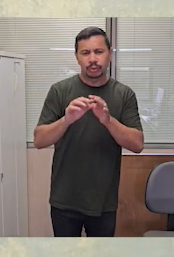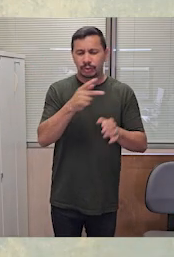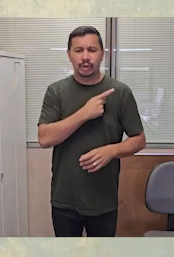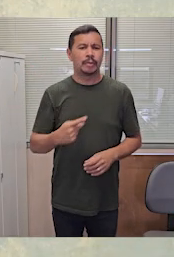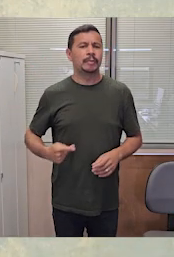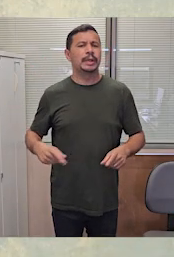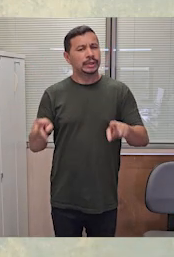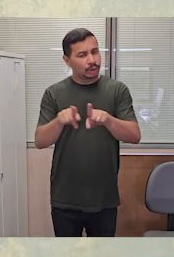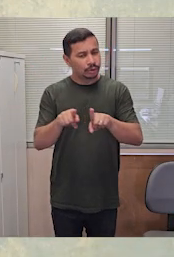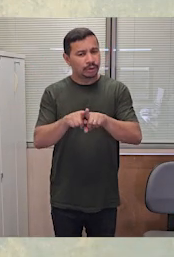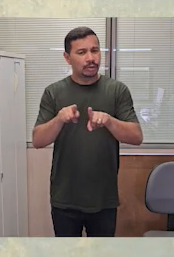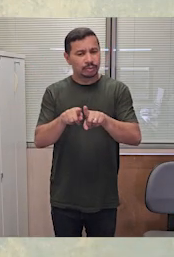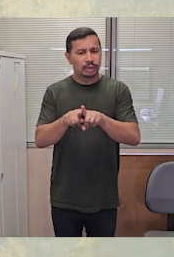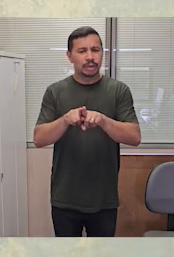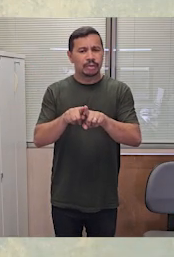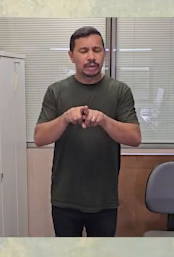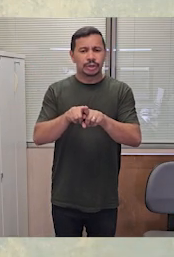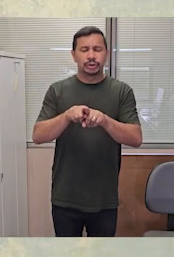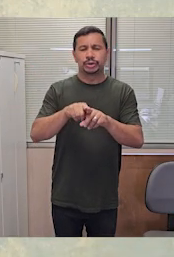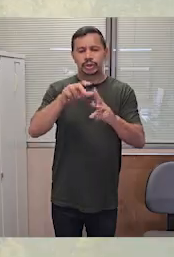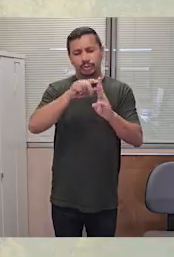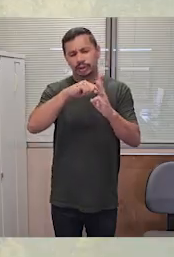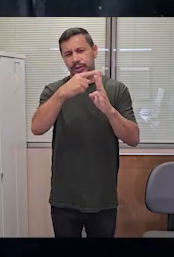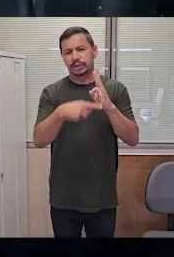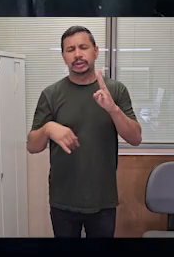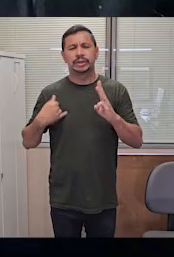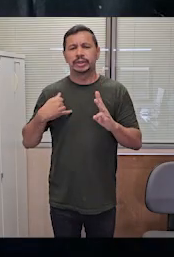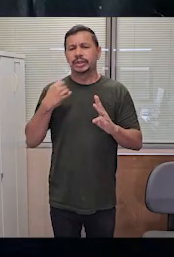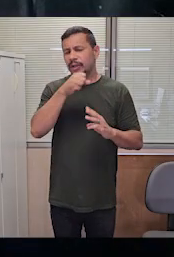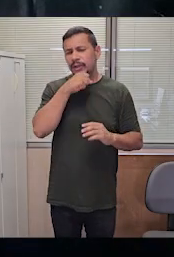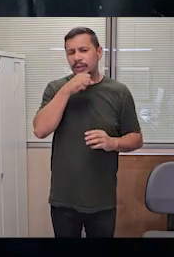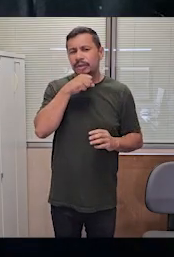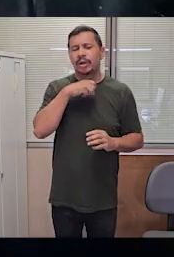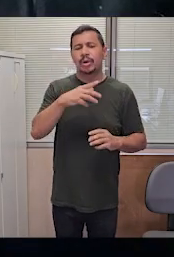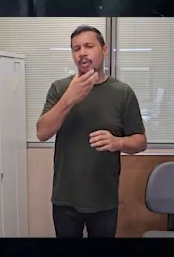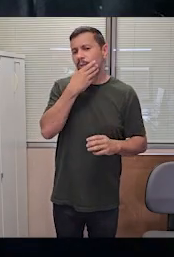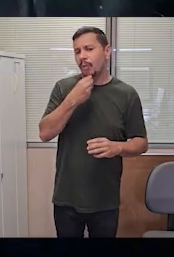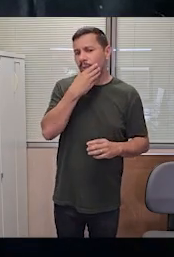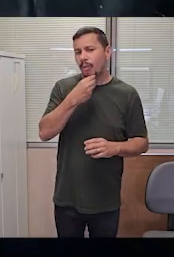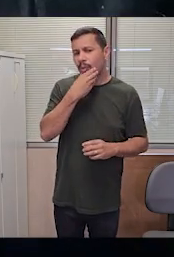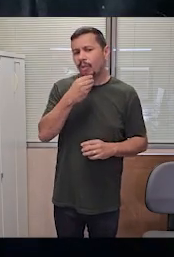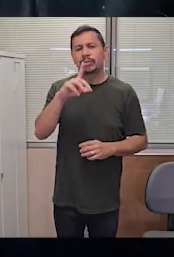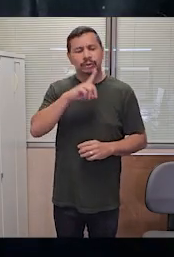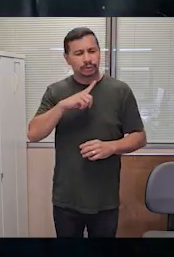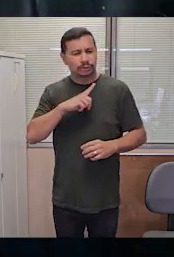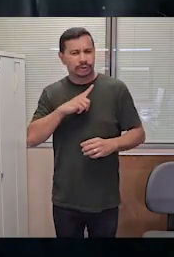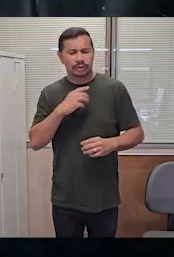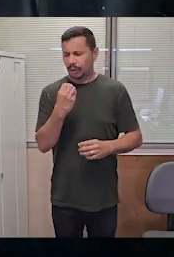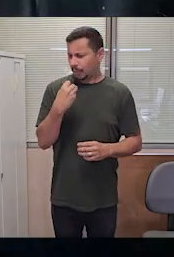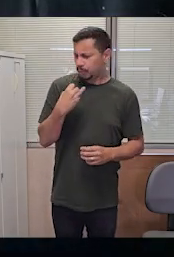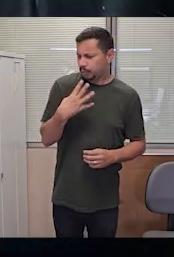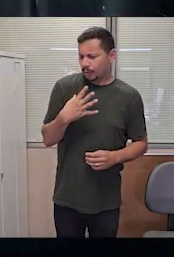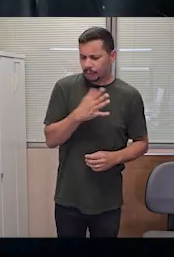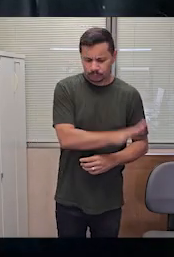Osasco, atuando incansavelmente pelos direitos da terceira idade também. É um homem que tanto ele se dava